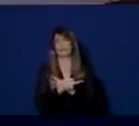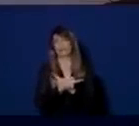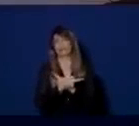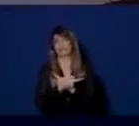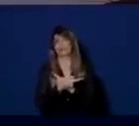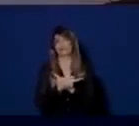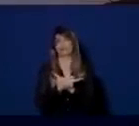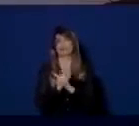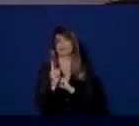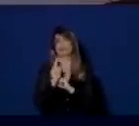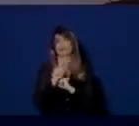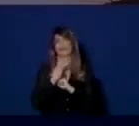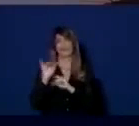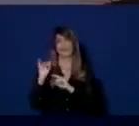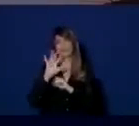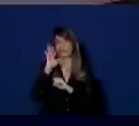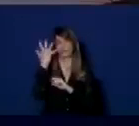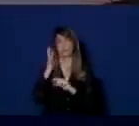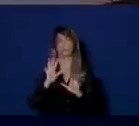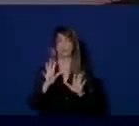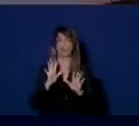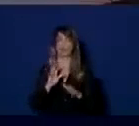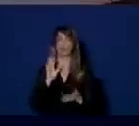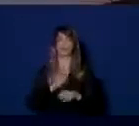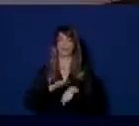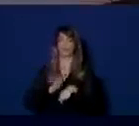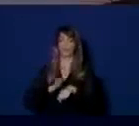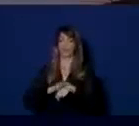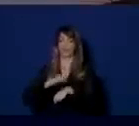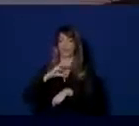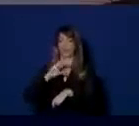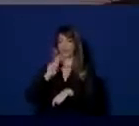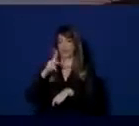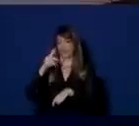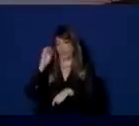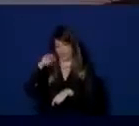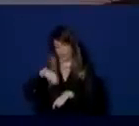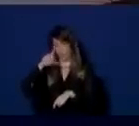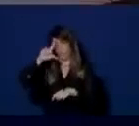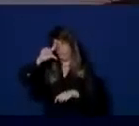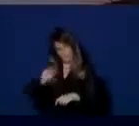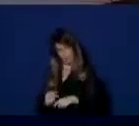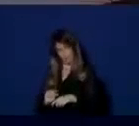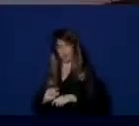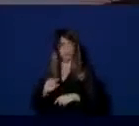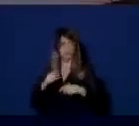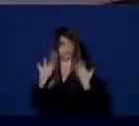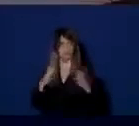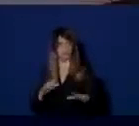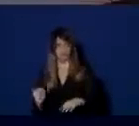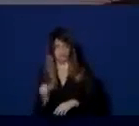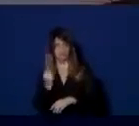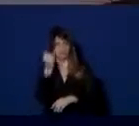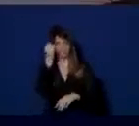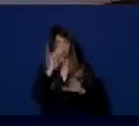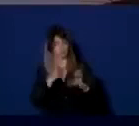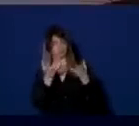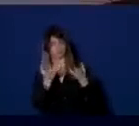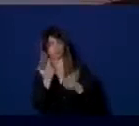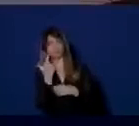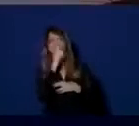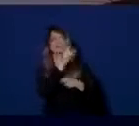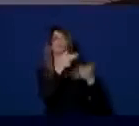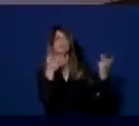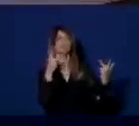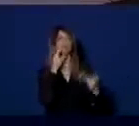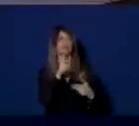mais para aquilo. Mas como ela foi emitida a um cupom muito baixo, porque justamente quem comprou não estava atrás do juro, estava atrás de alguma outra coisa, ela